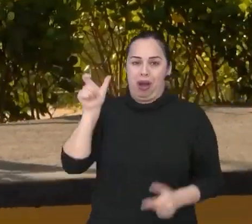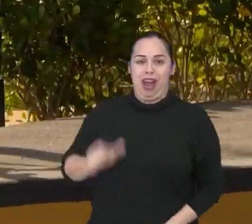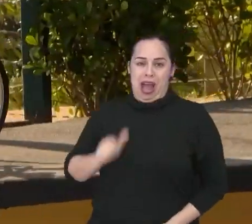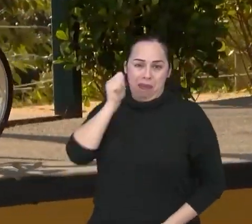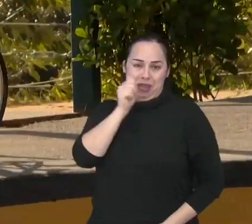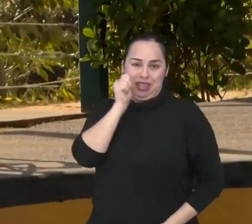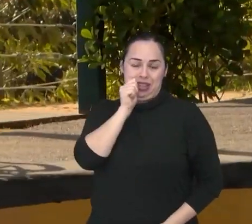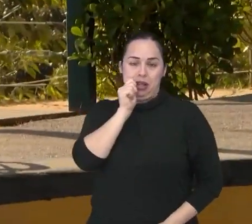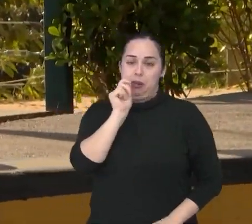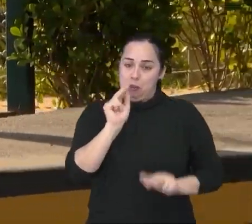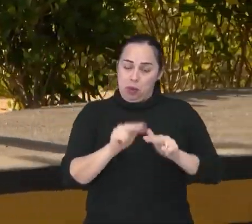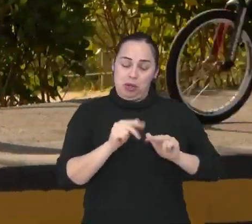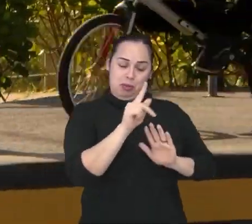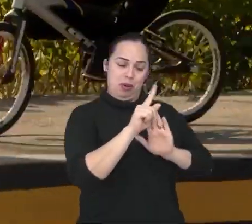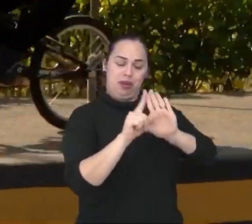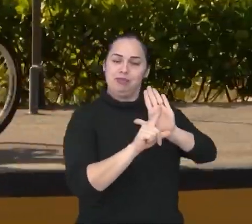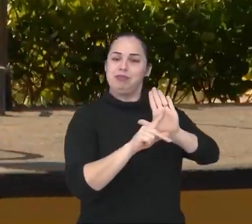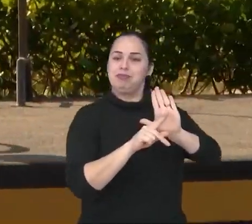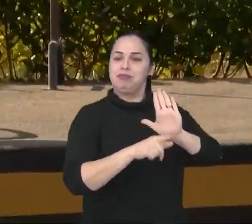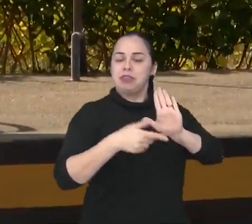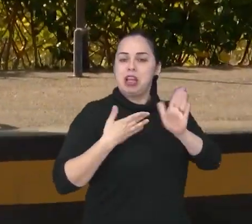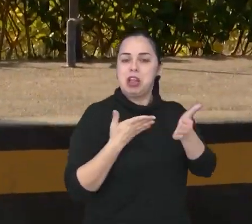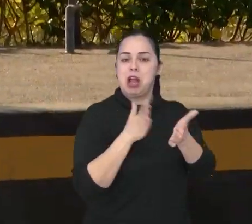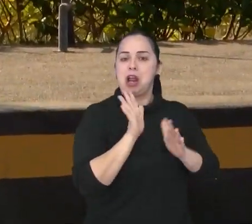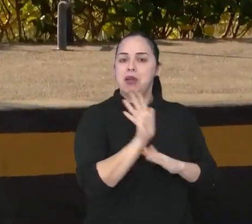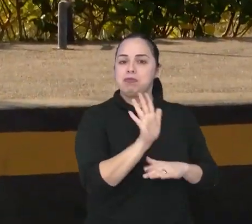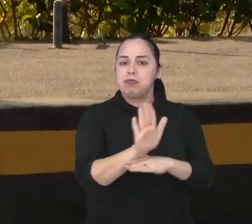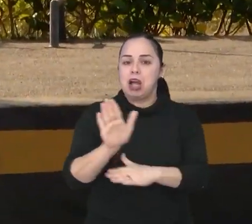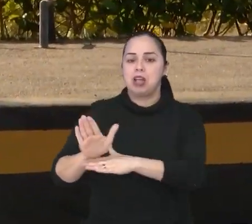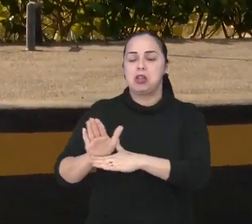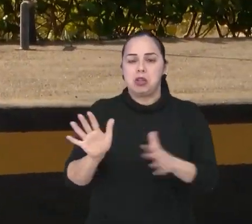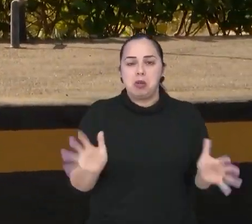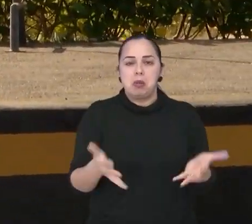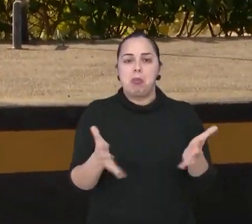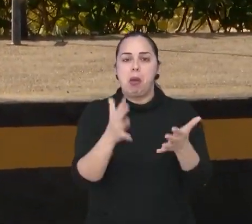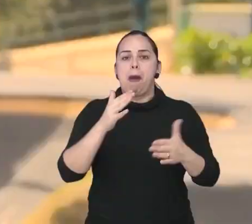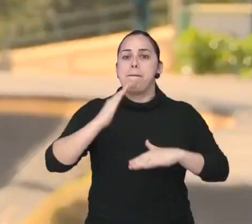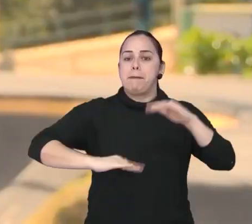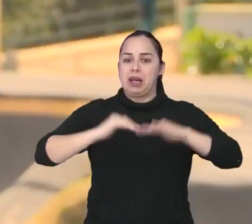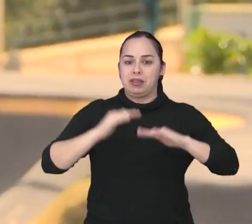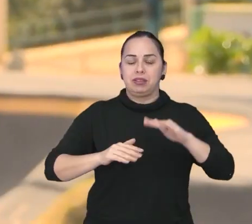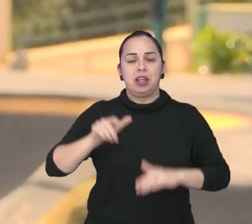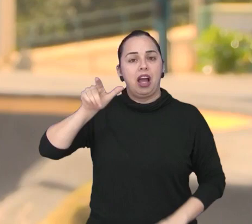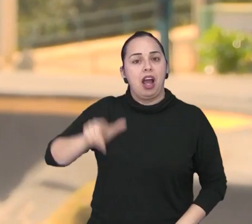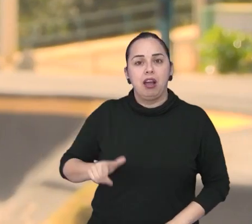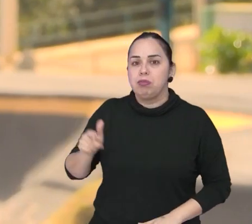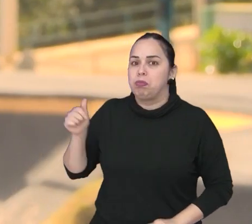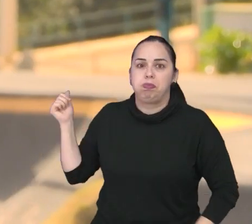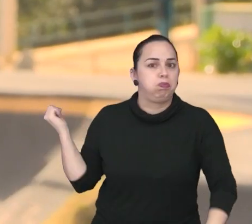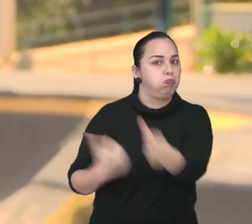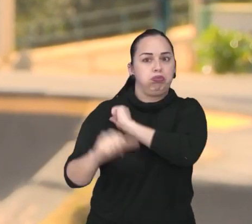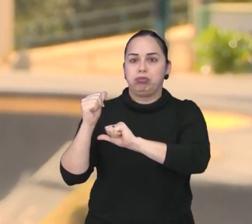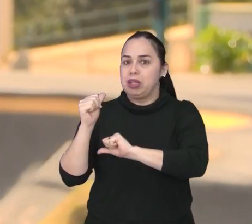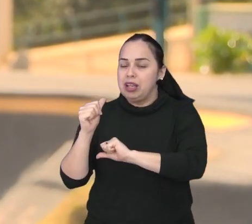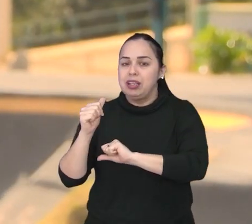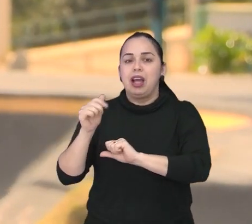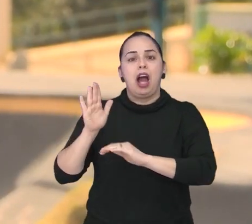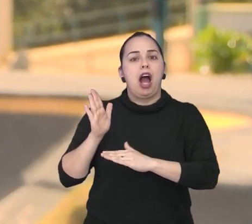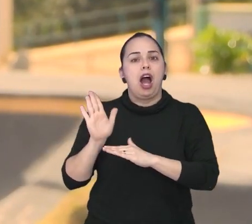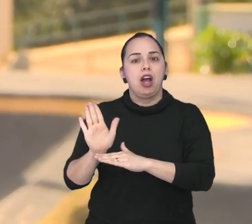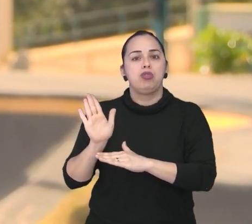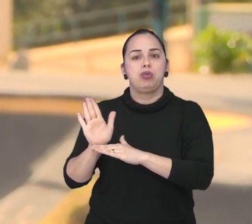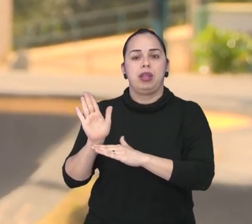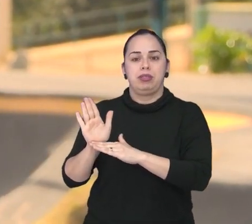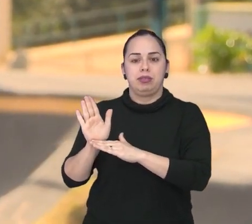esporte, como a Verônica, o projeto serve de incentivo para a prática da modalidade. O BMX foi transformador na